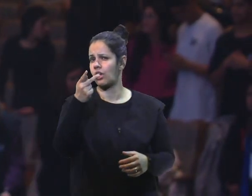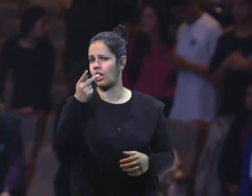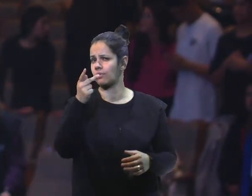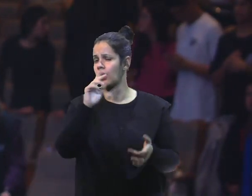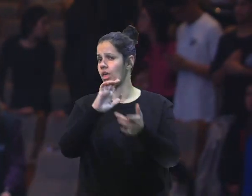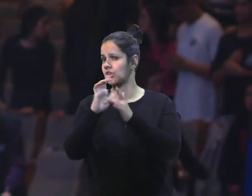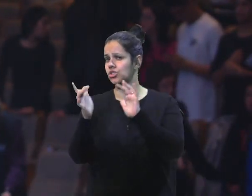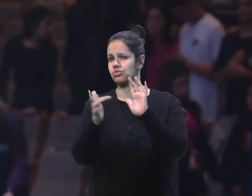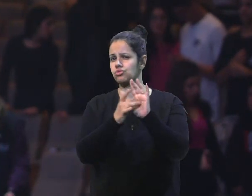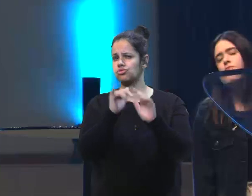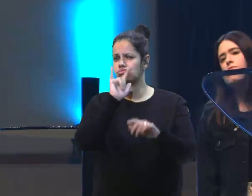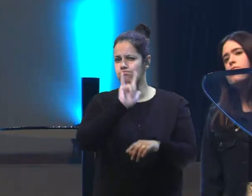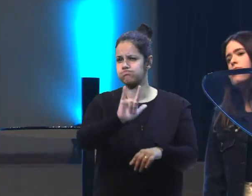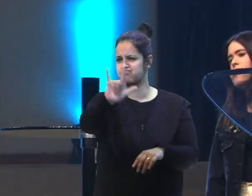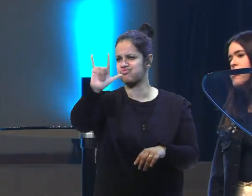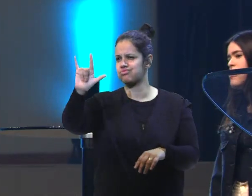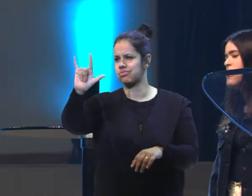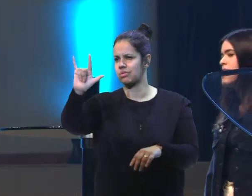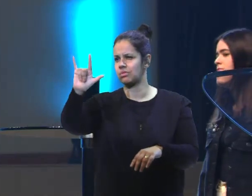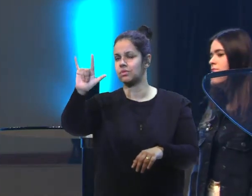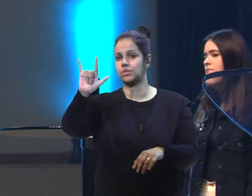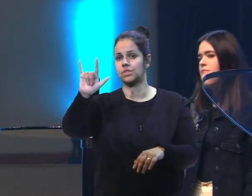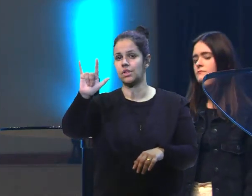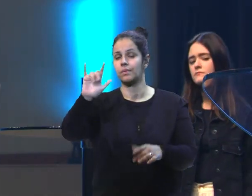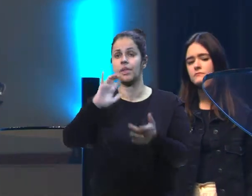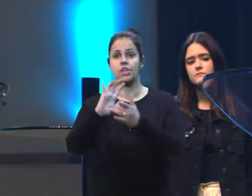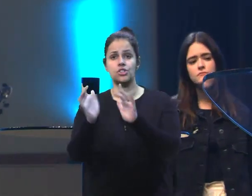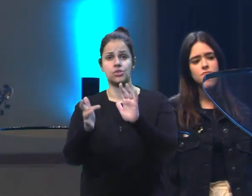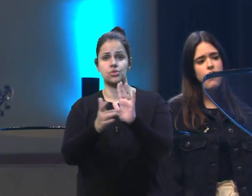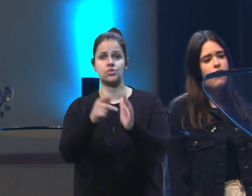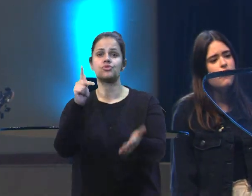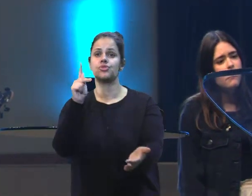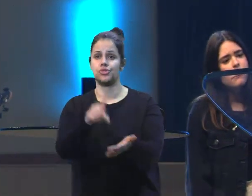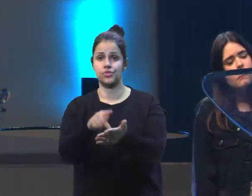ama. Ele existe e Ele te ama.